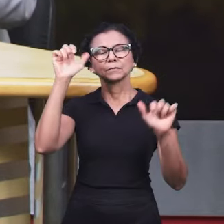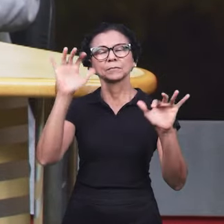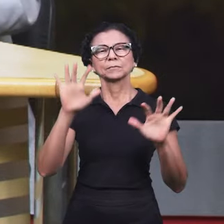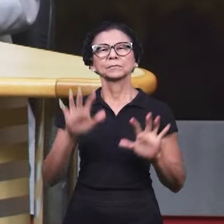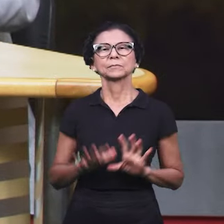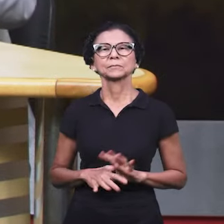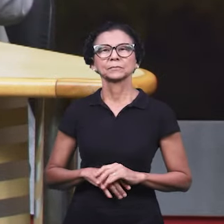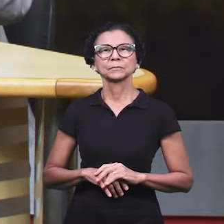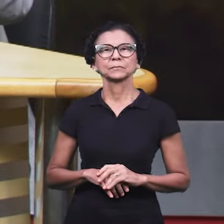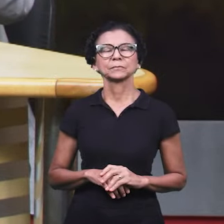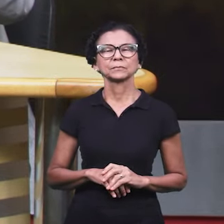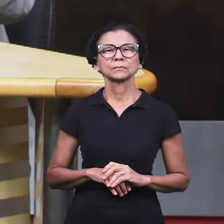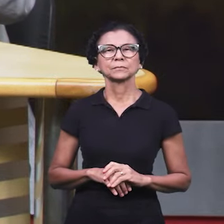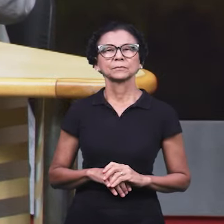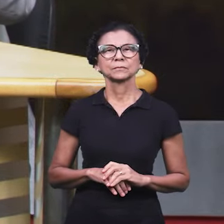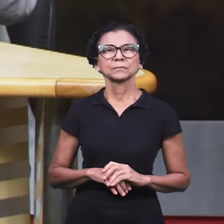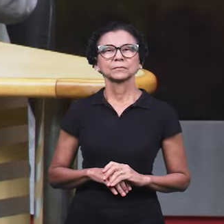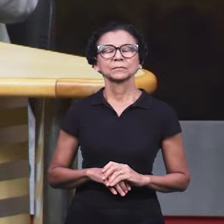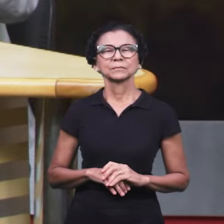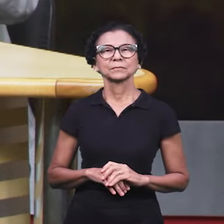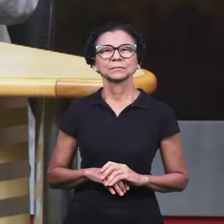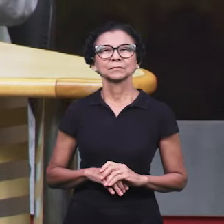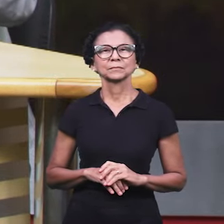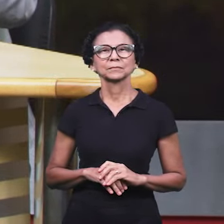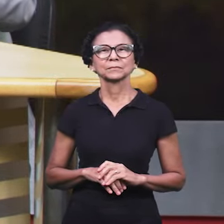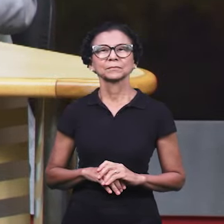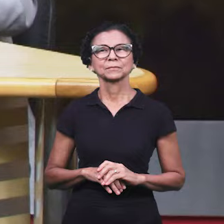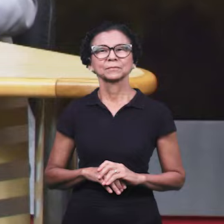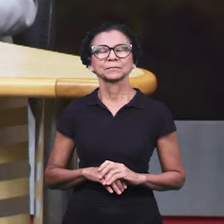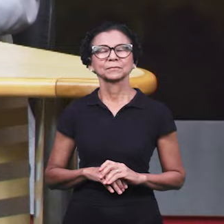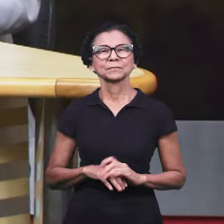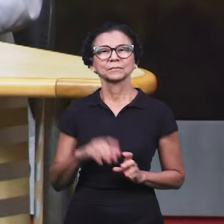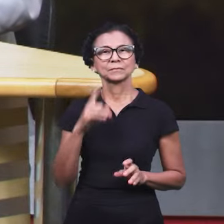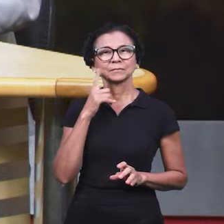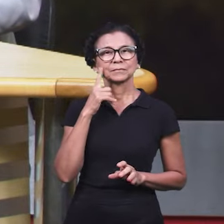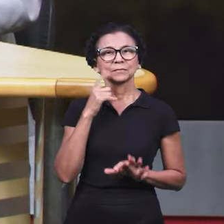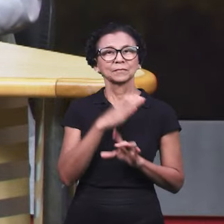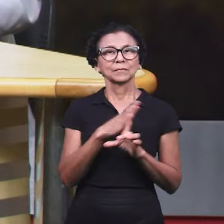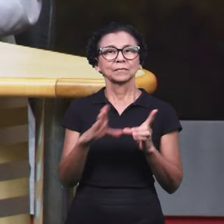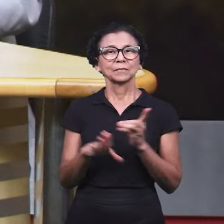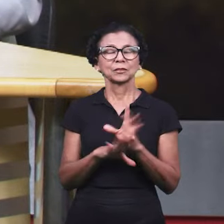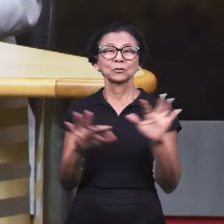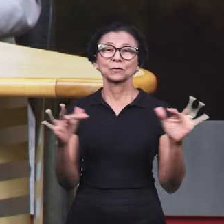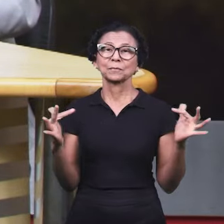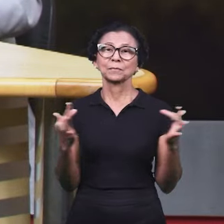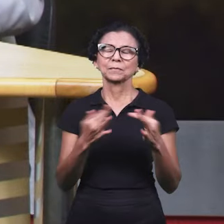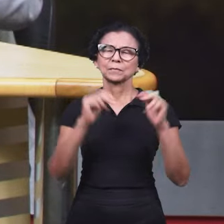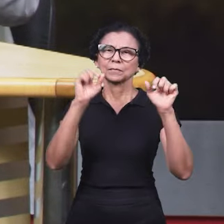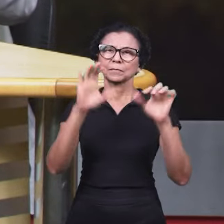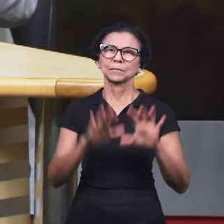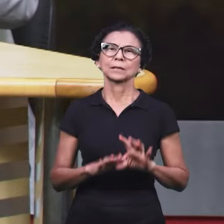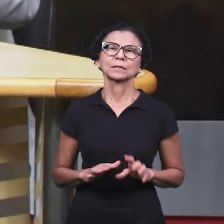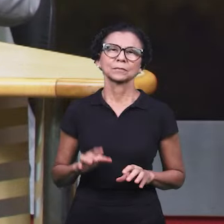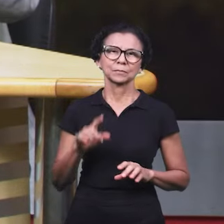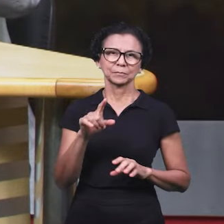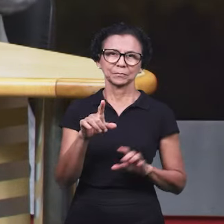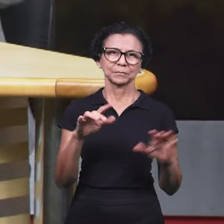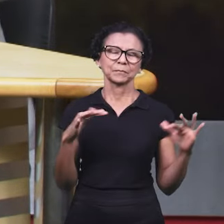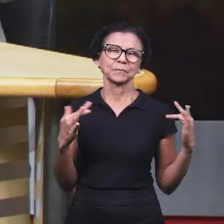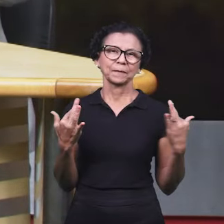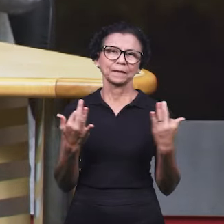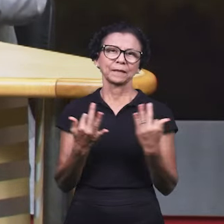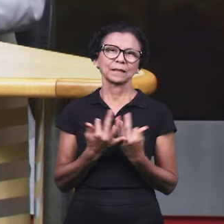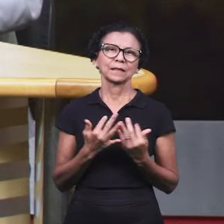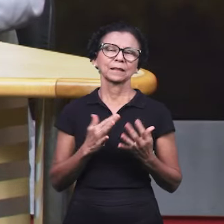Deus abençoe daqui a pouquinho você fica com o culto no lar uma bênção para sua vida para sua família